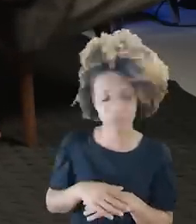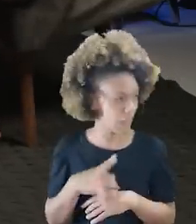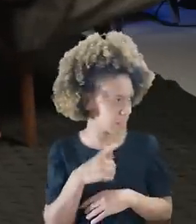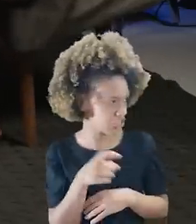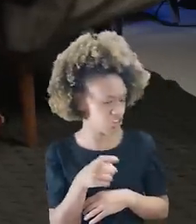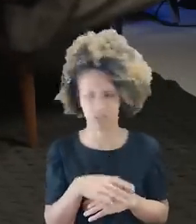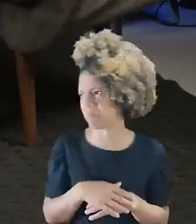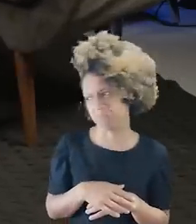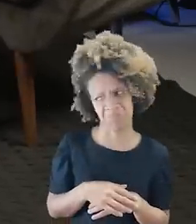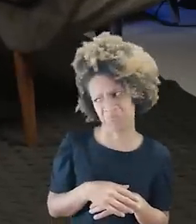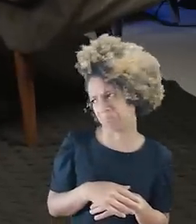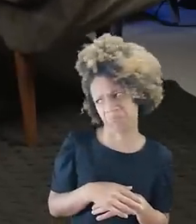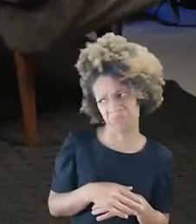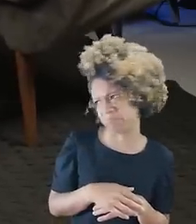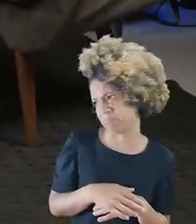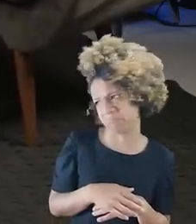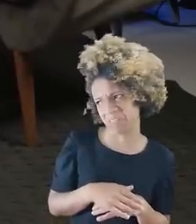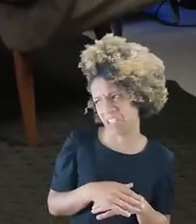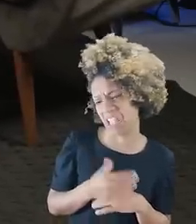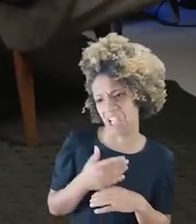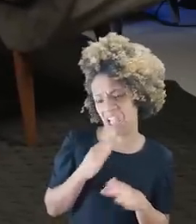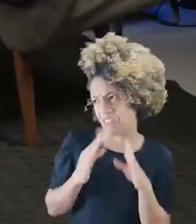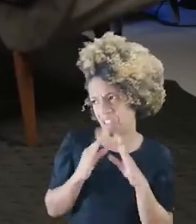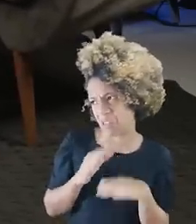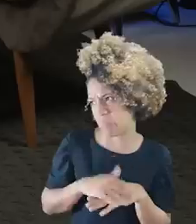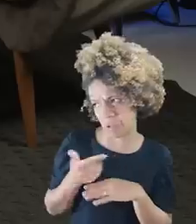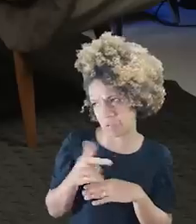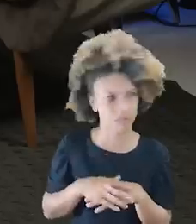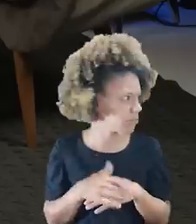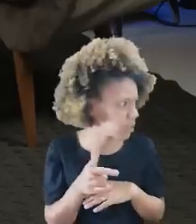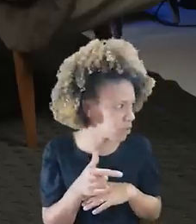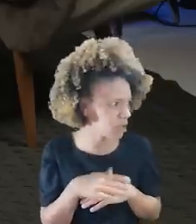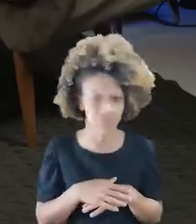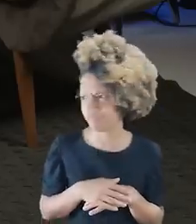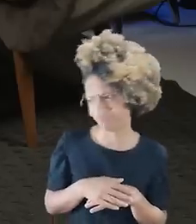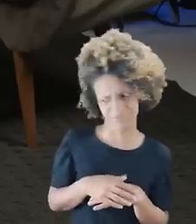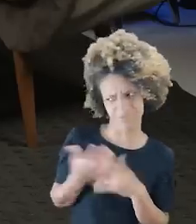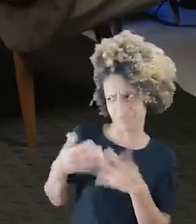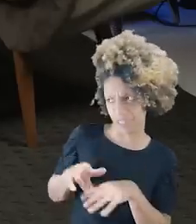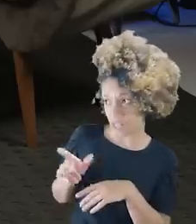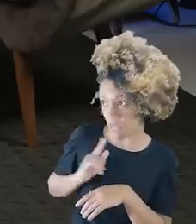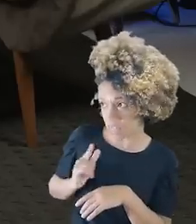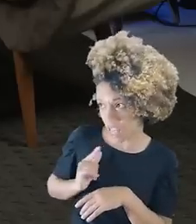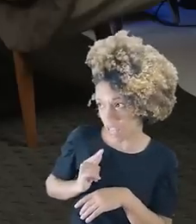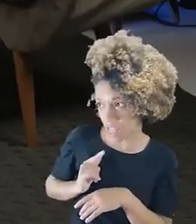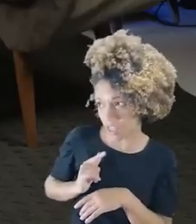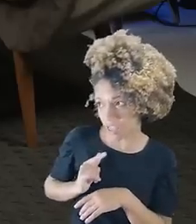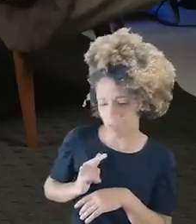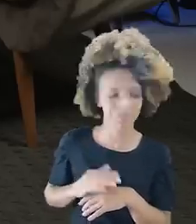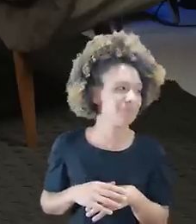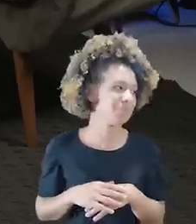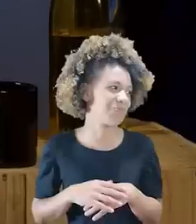eu tenho que ter essa Quem disse que tem que ter é Ah esse é uma boa É verdade pergunta que você deve botar na sua geladeira é verdade é